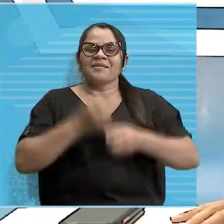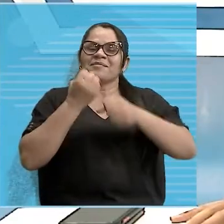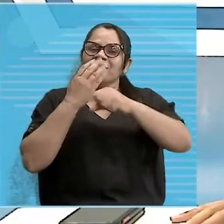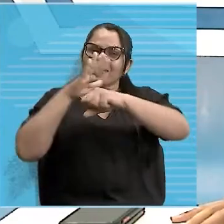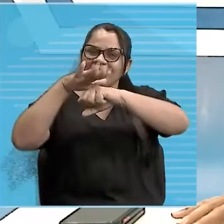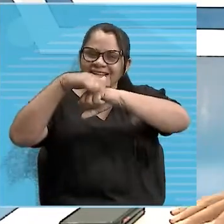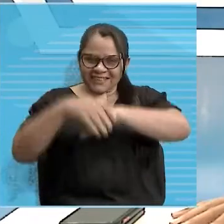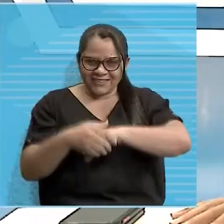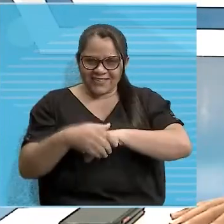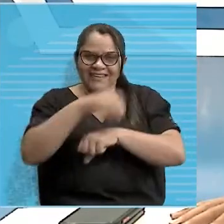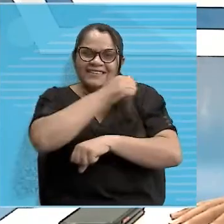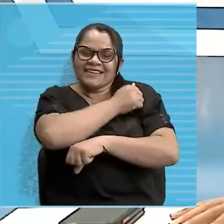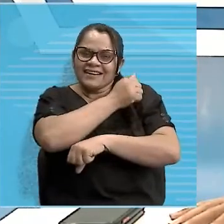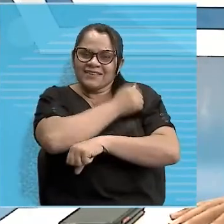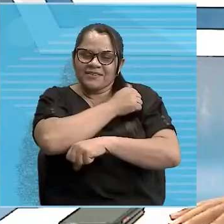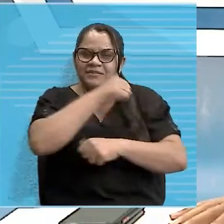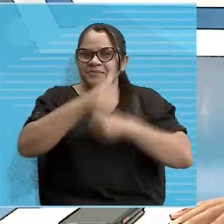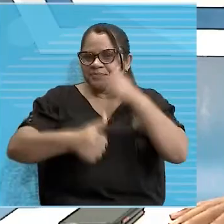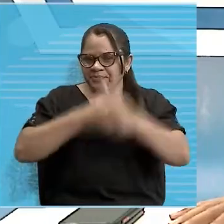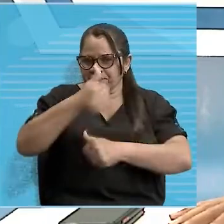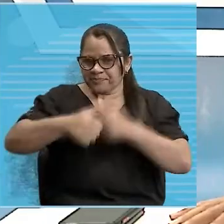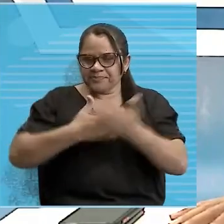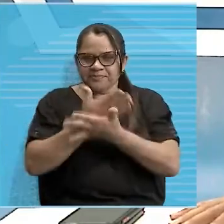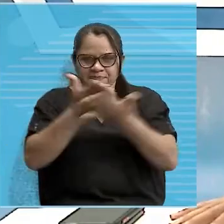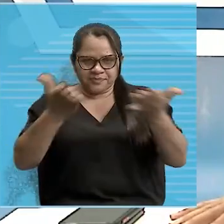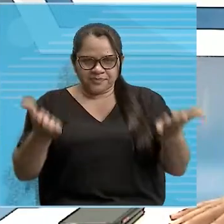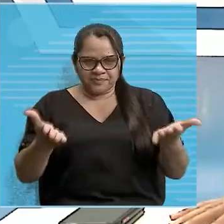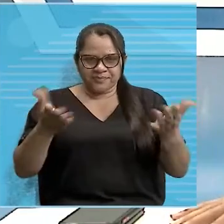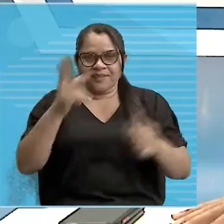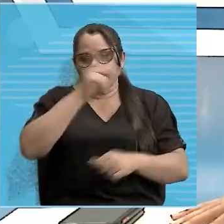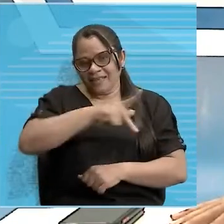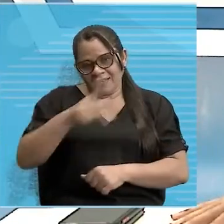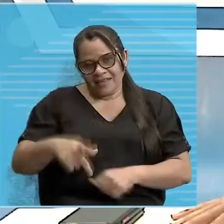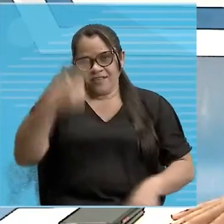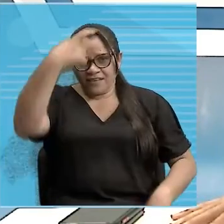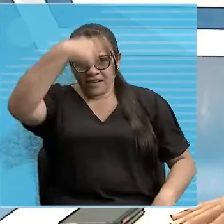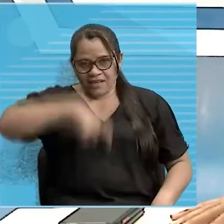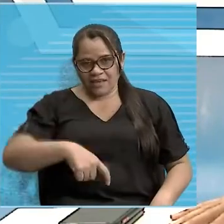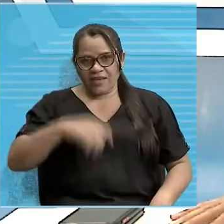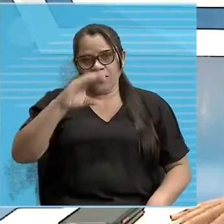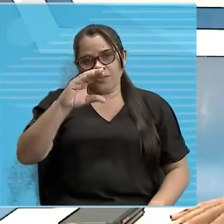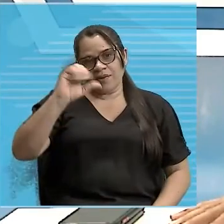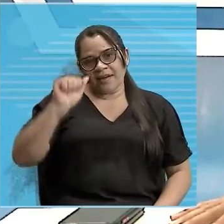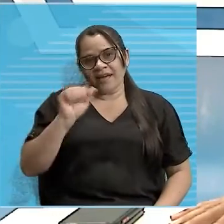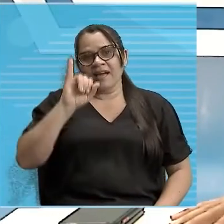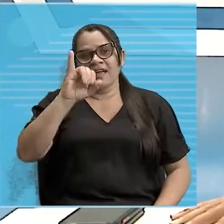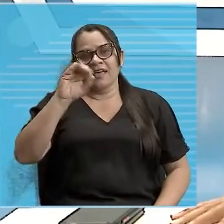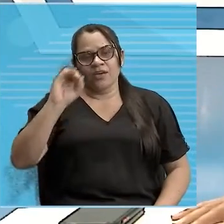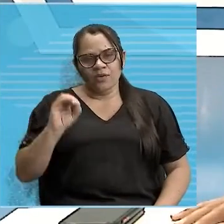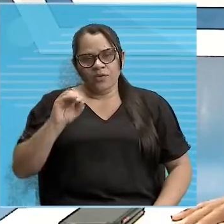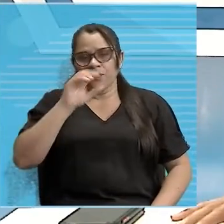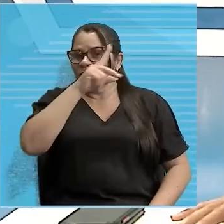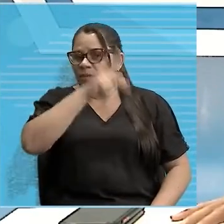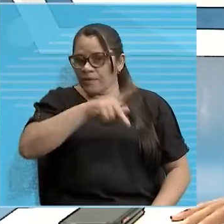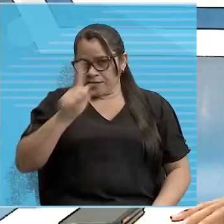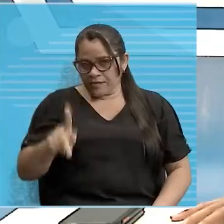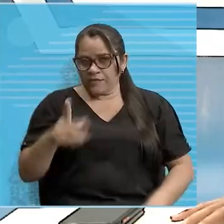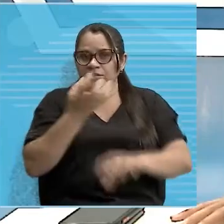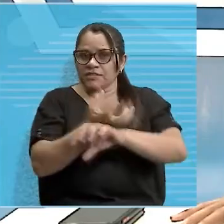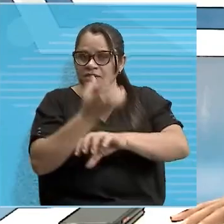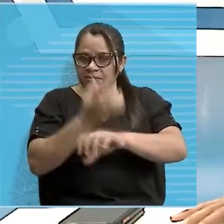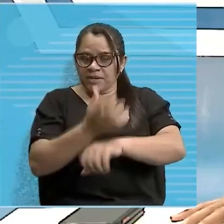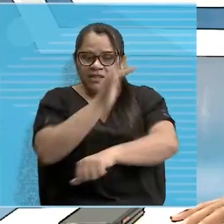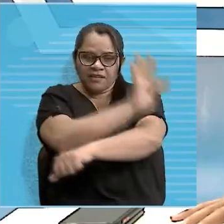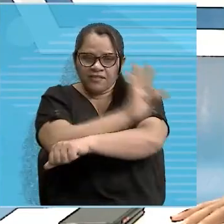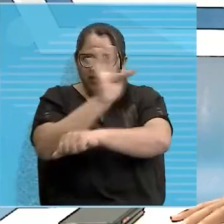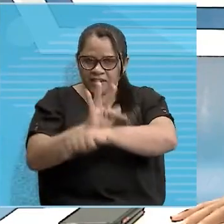Muito boa noite, jovens! Tudo bem com vocês? Aqui quem fala com vocês é o professor Caio, professor de Física aqui